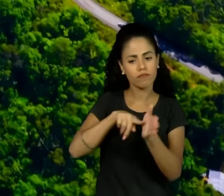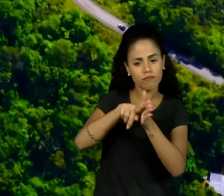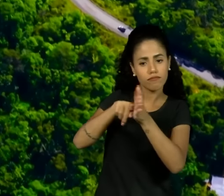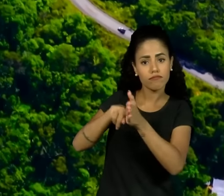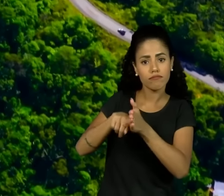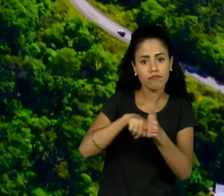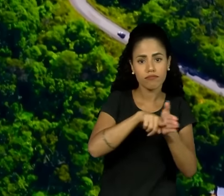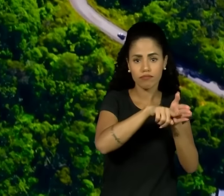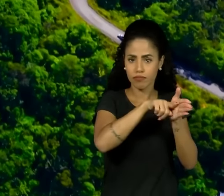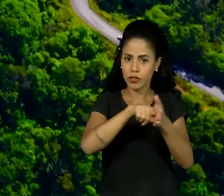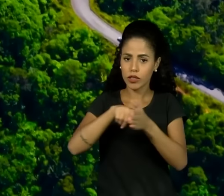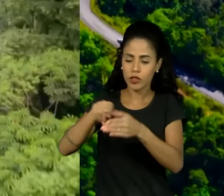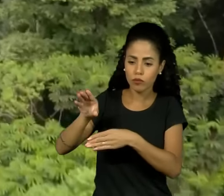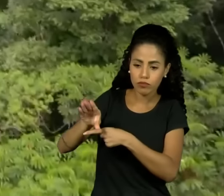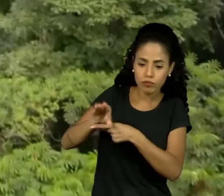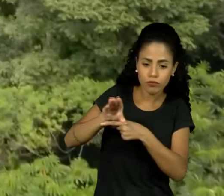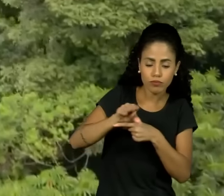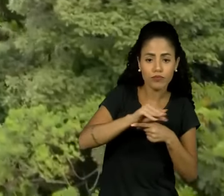Pesquisas Espaciais.